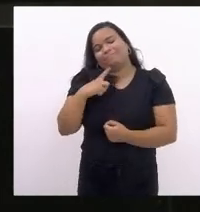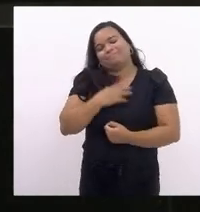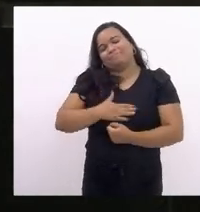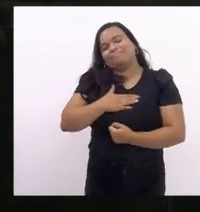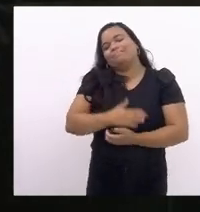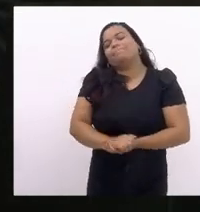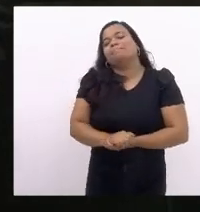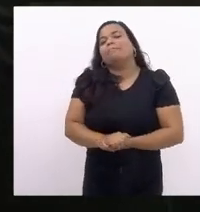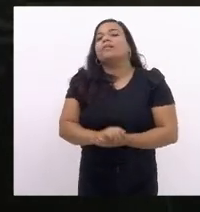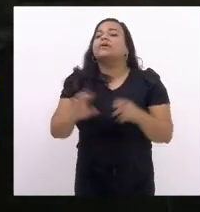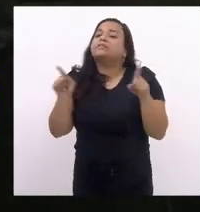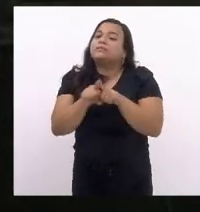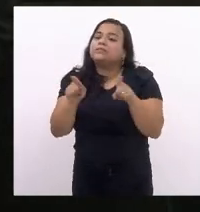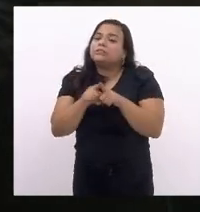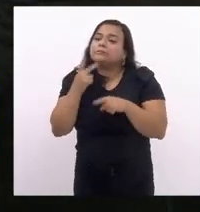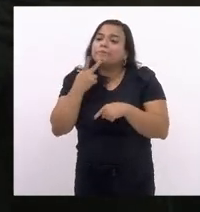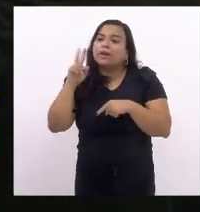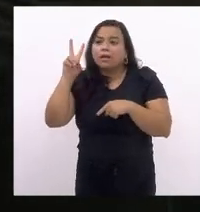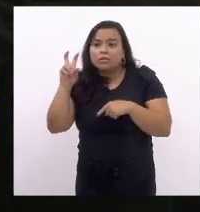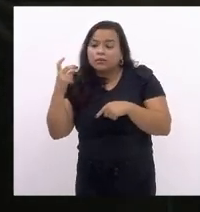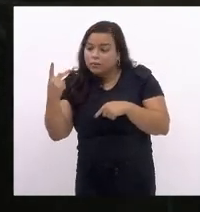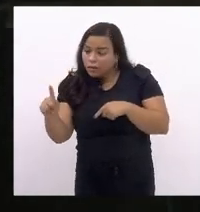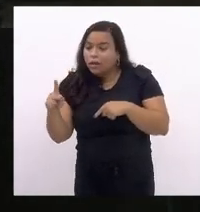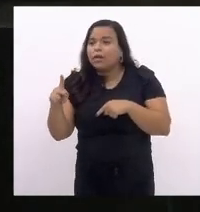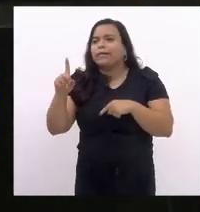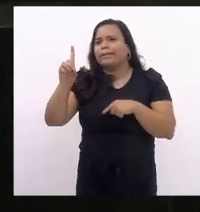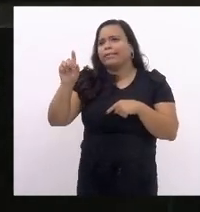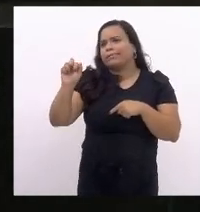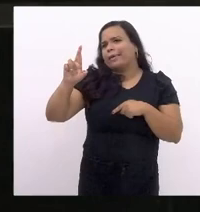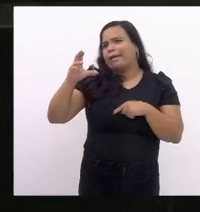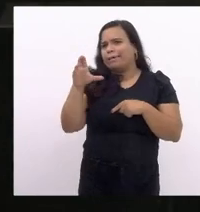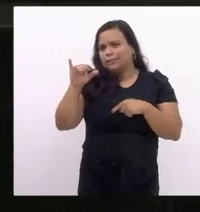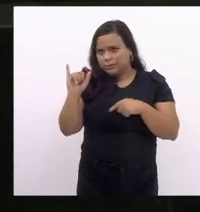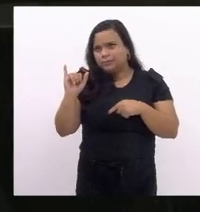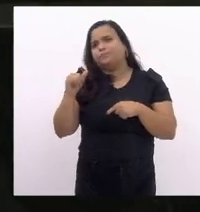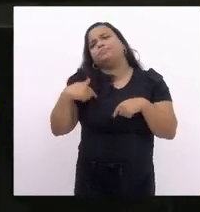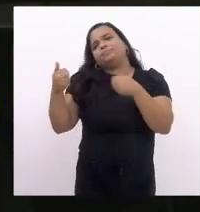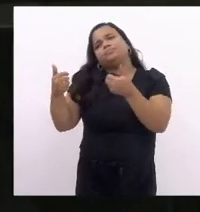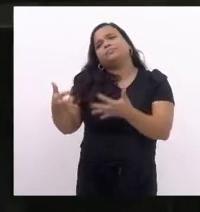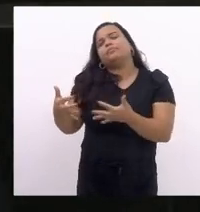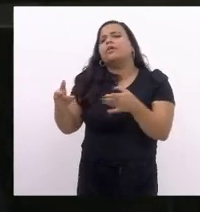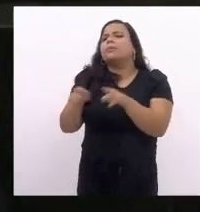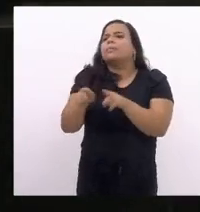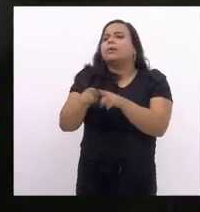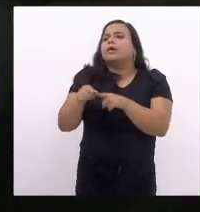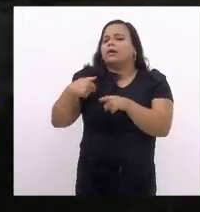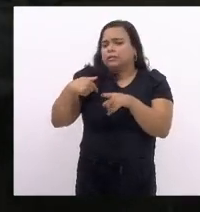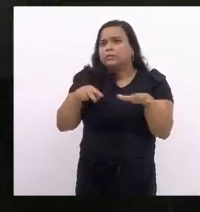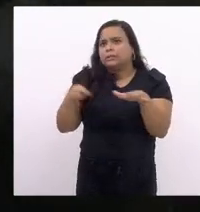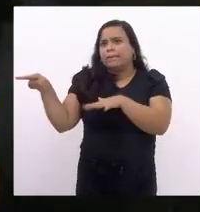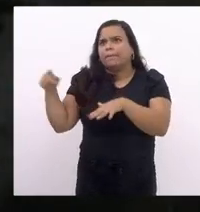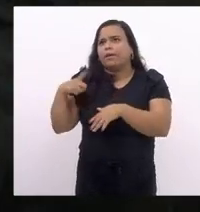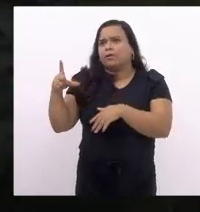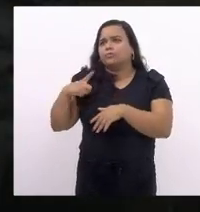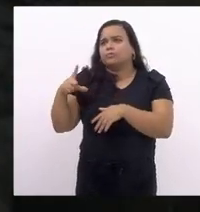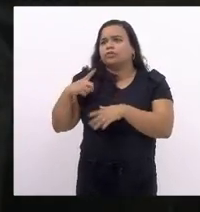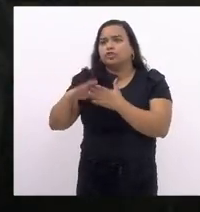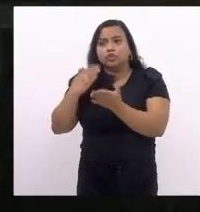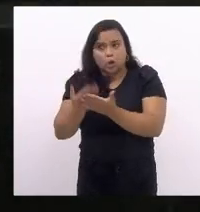mesmo tempo, ao falar do Darcy, ainda no meu tempo, Flávio, eu estive essa semana visitando